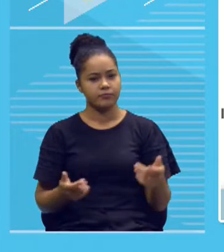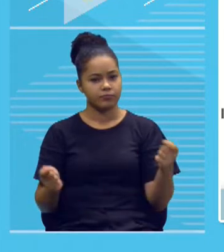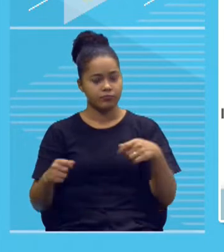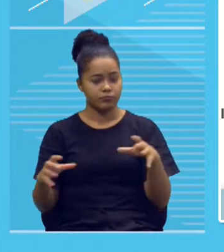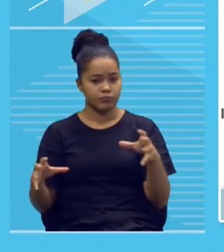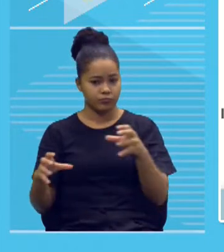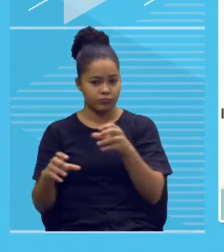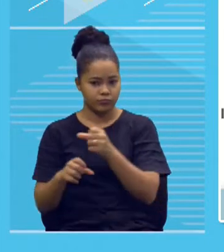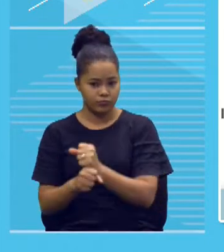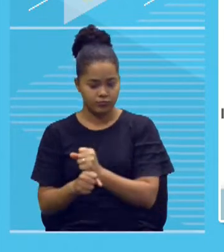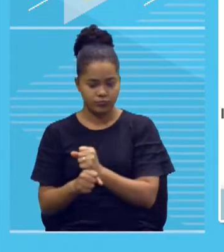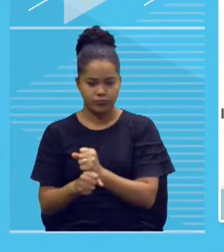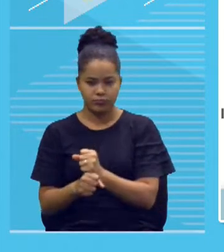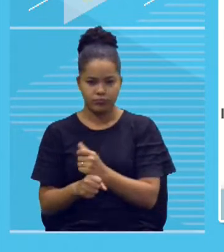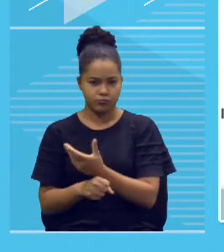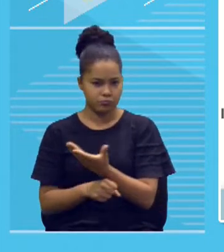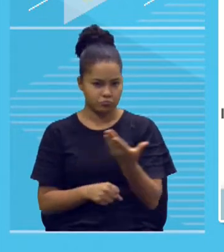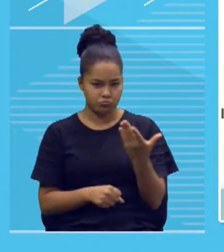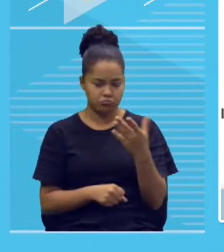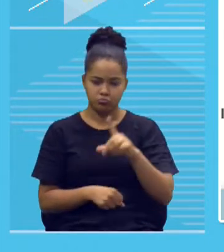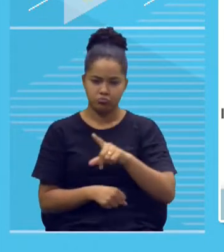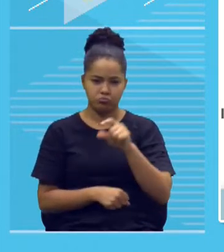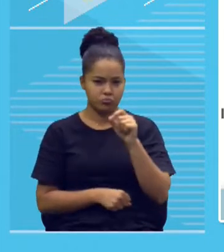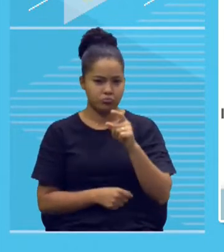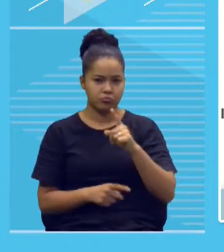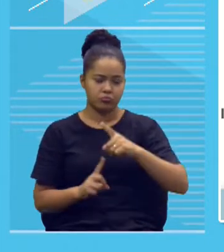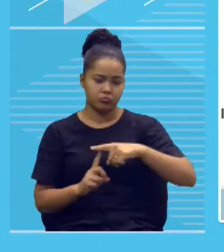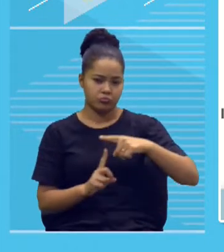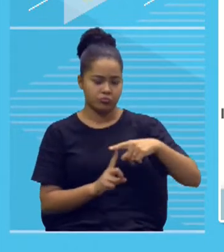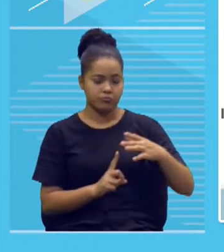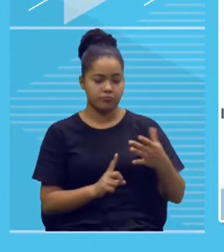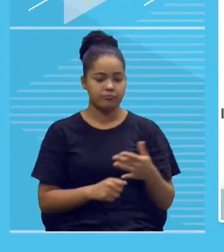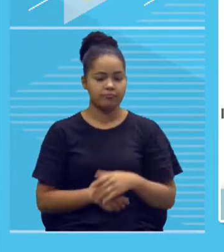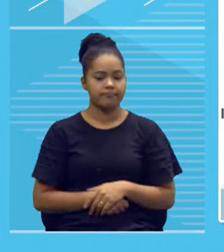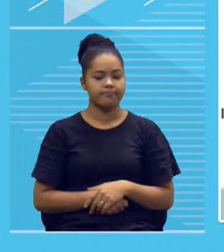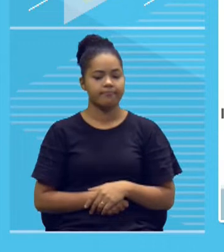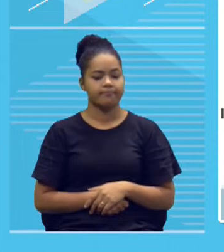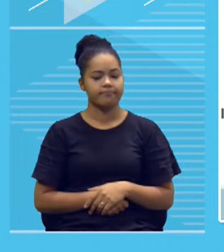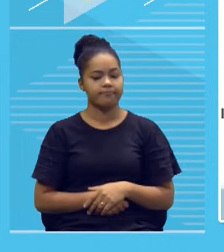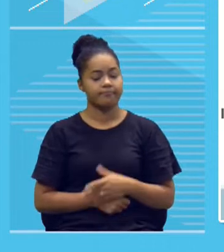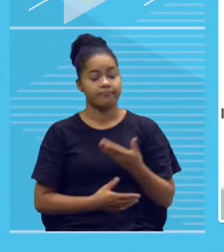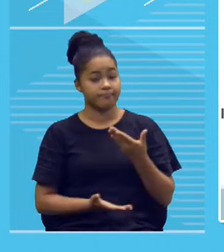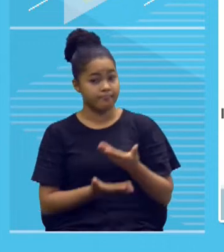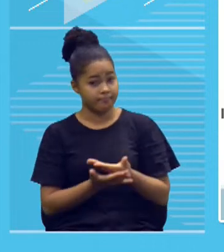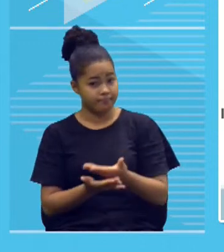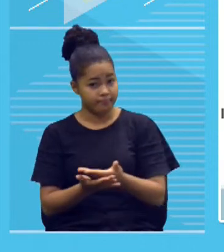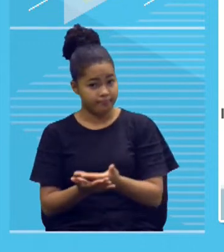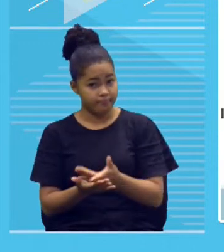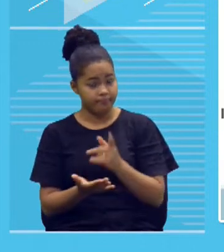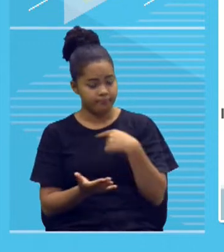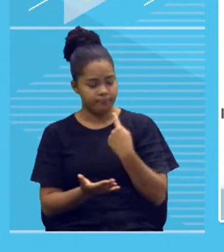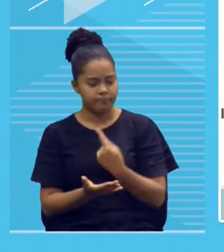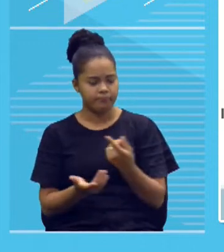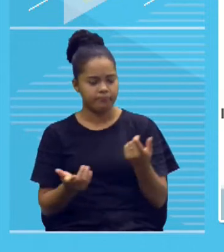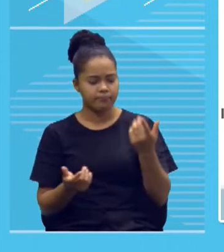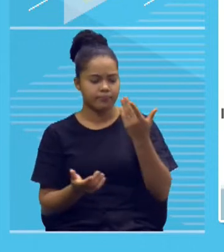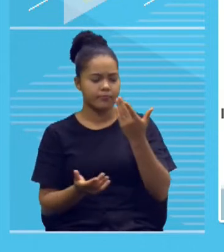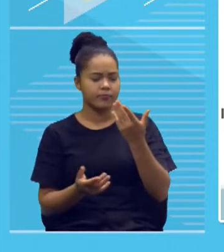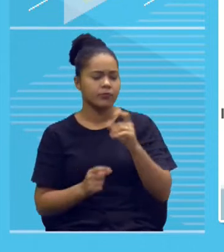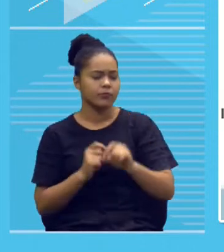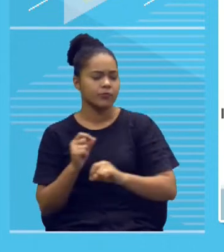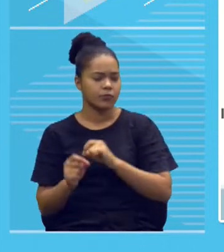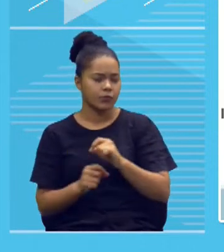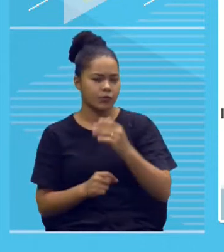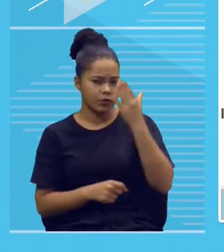cálculo pelo processo que você achar mais adequado durante as nossas aulas nós vimos que dá para fazer esse cálculo de cabeça Professor